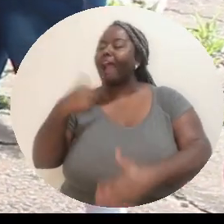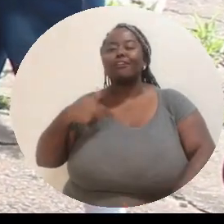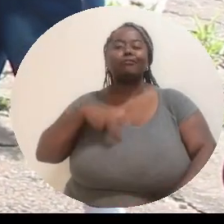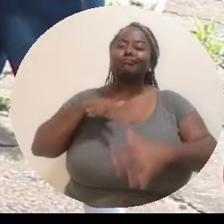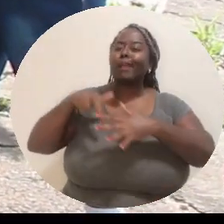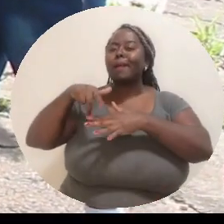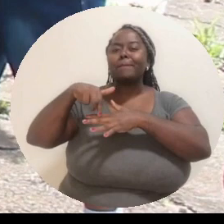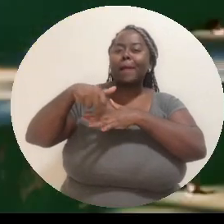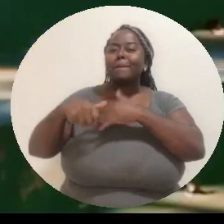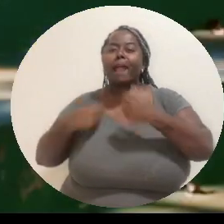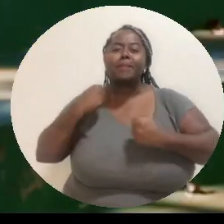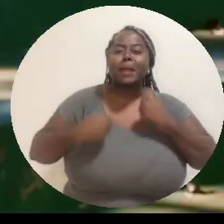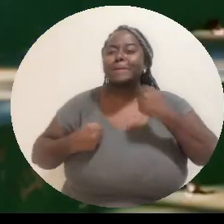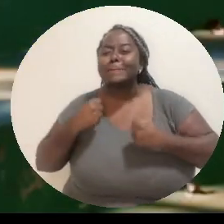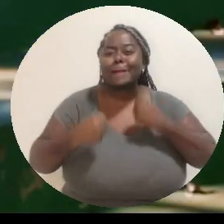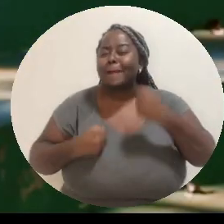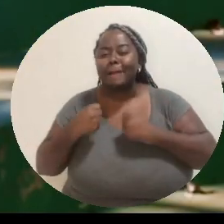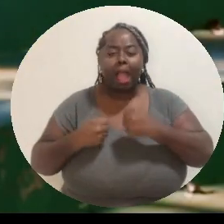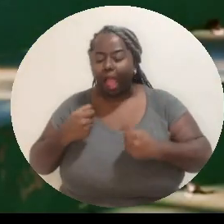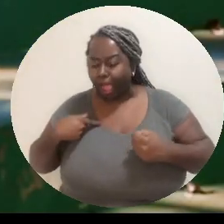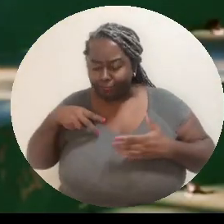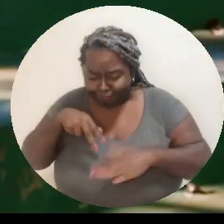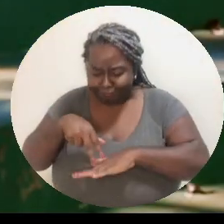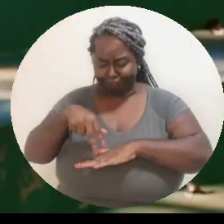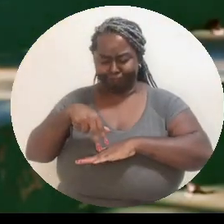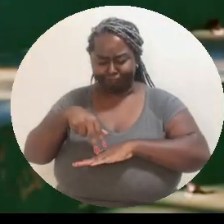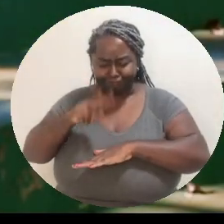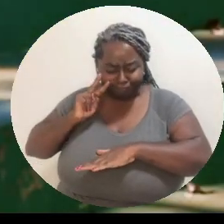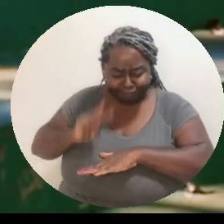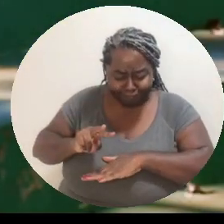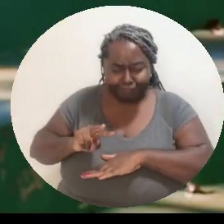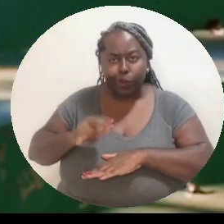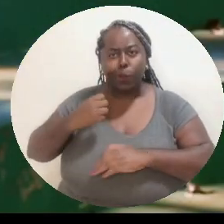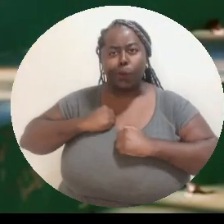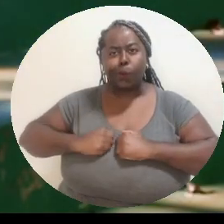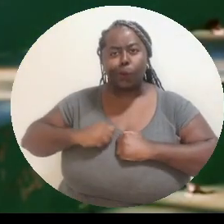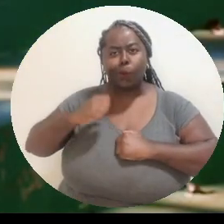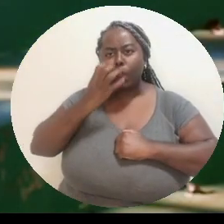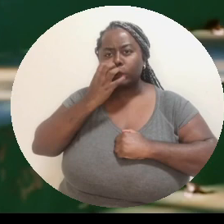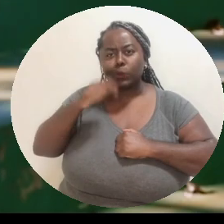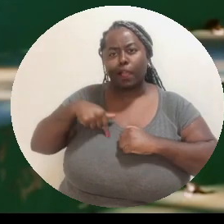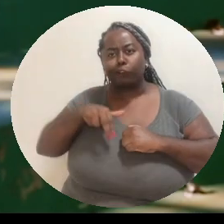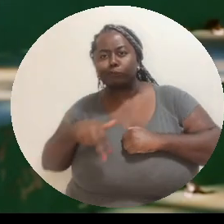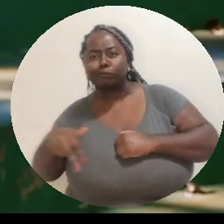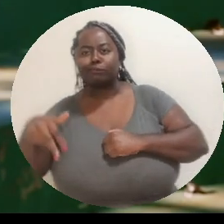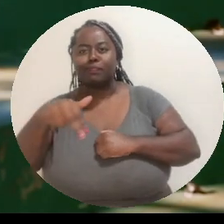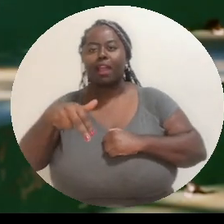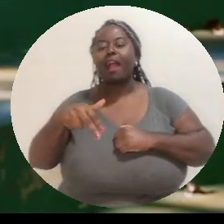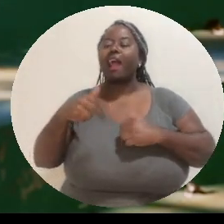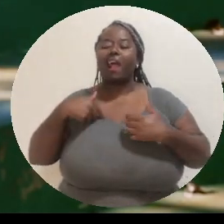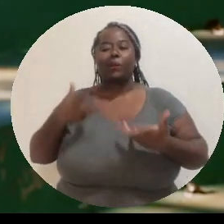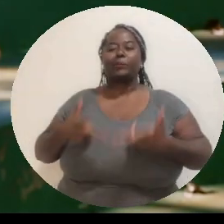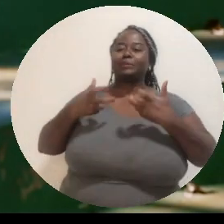descia toda correndo assim, focada na minha cena, chegava, eu parava, olhava, desviava. Falava, gente, não dá pra fazer natural essa